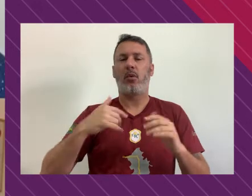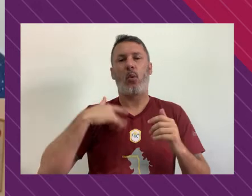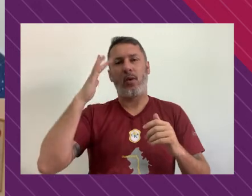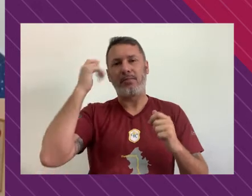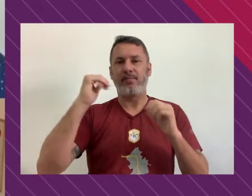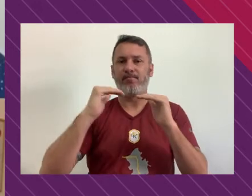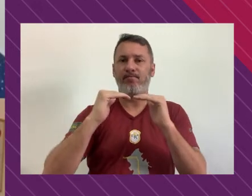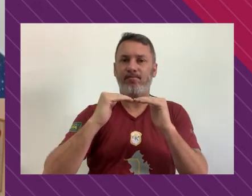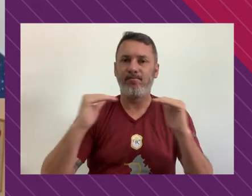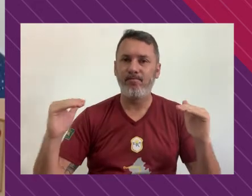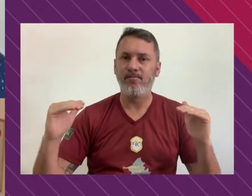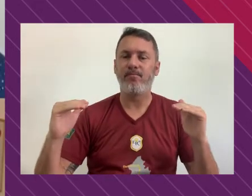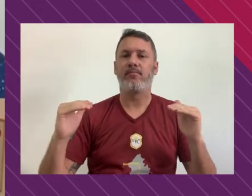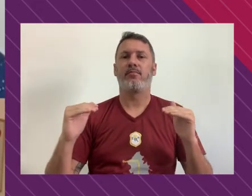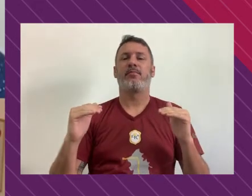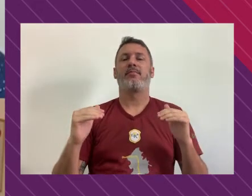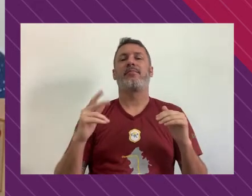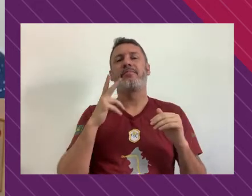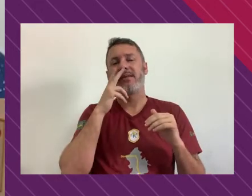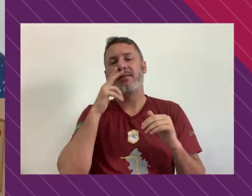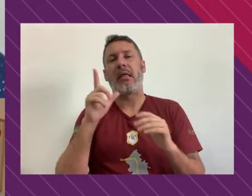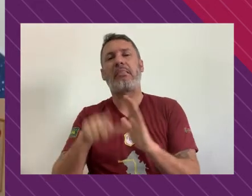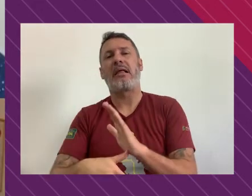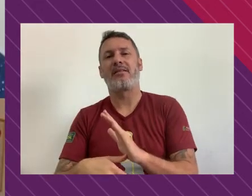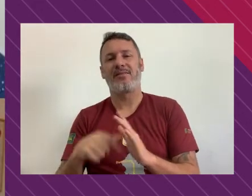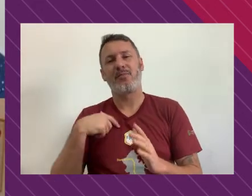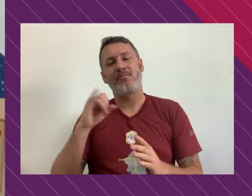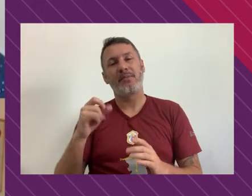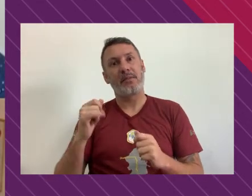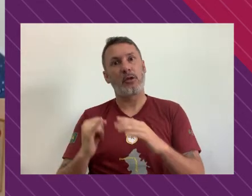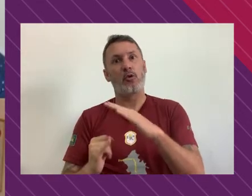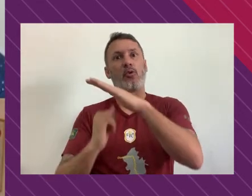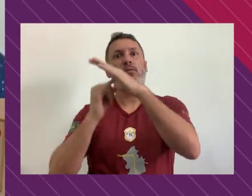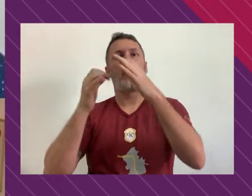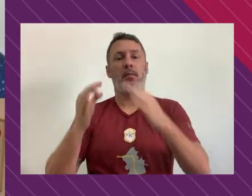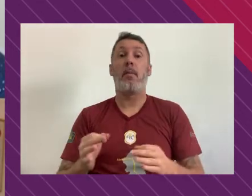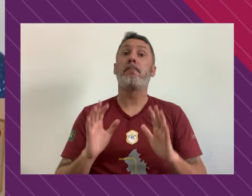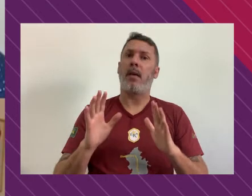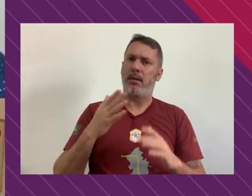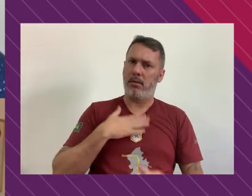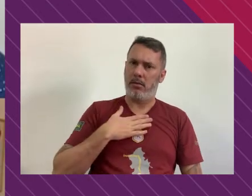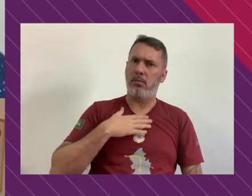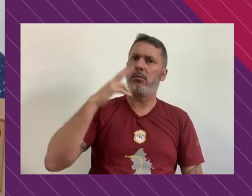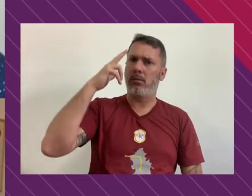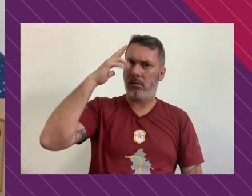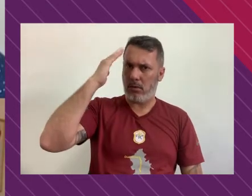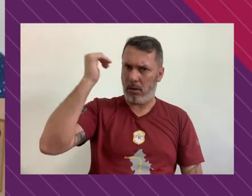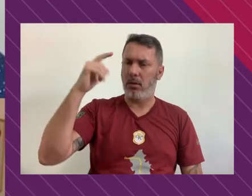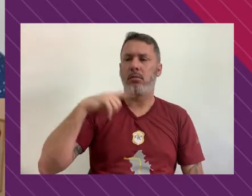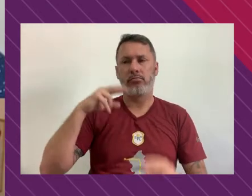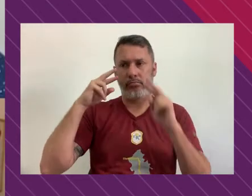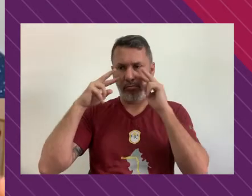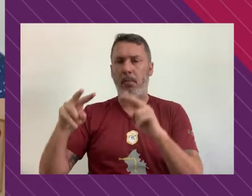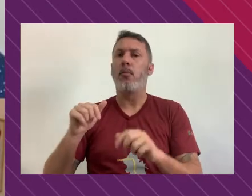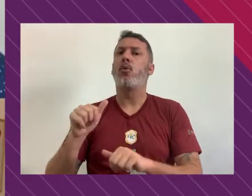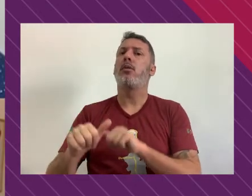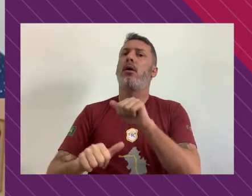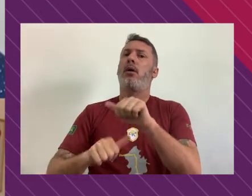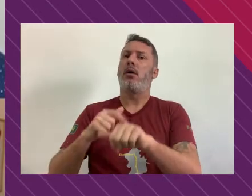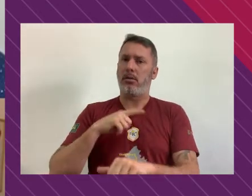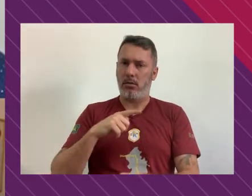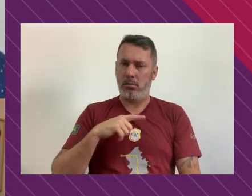plateia, etc. Repito meu ponto aqui, porque eu não quero criar uma percepção equivocada. Ter dificuldade é do processo. Alguém